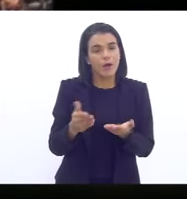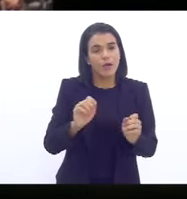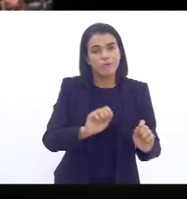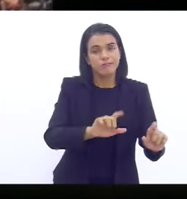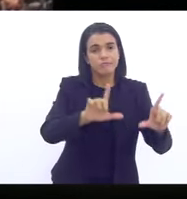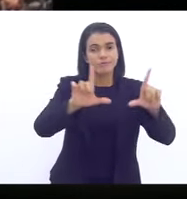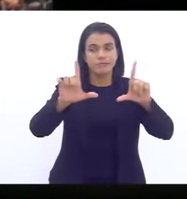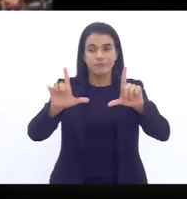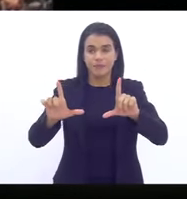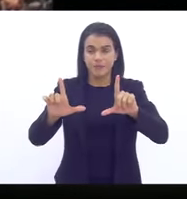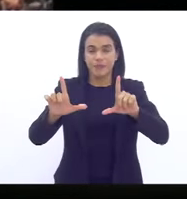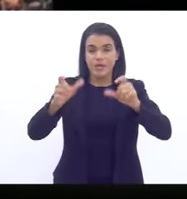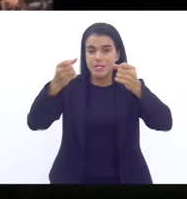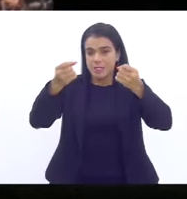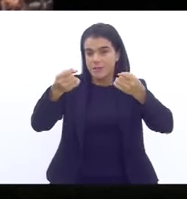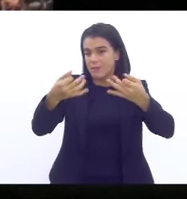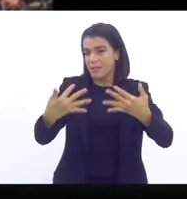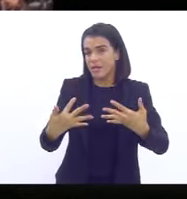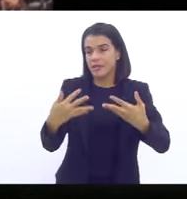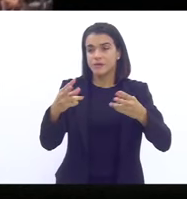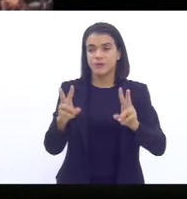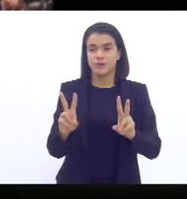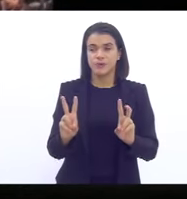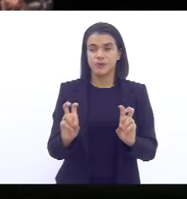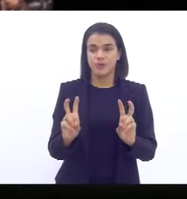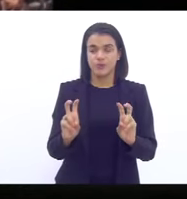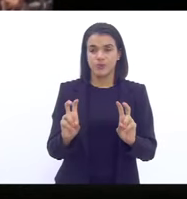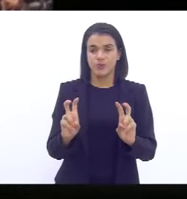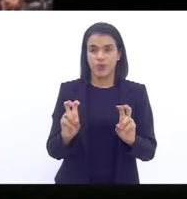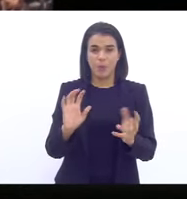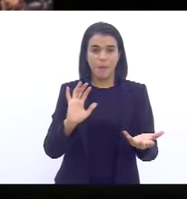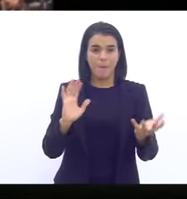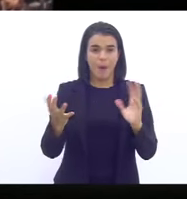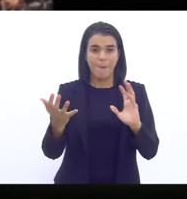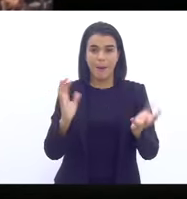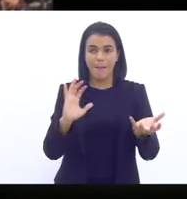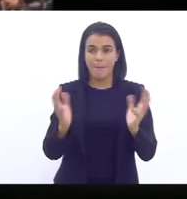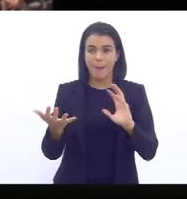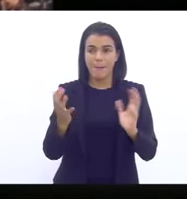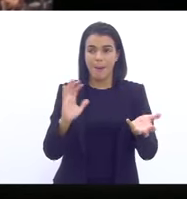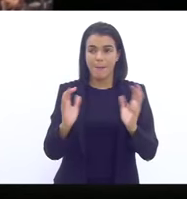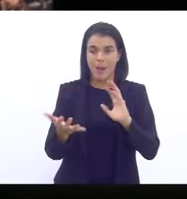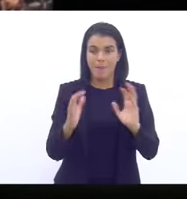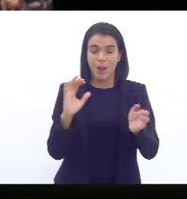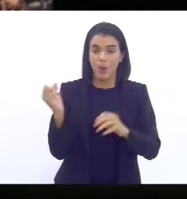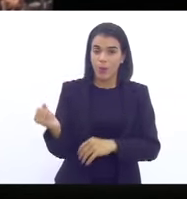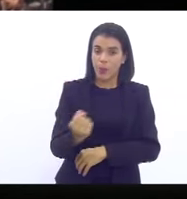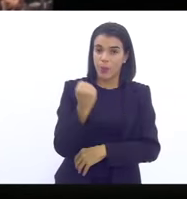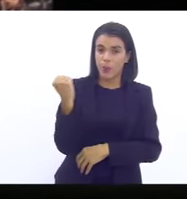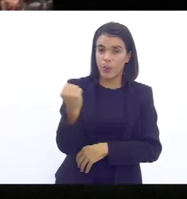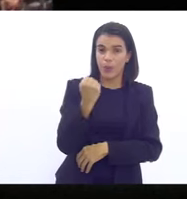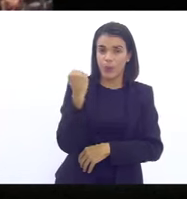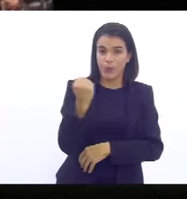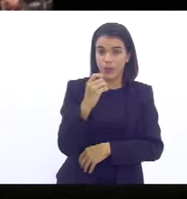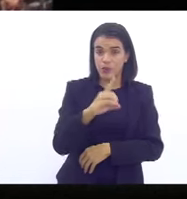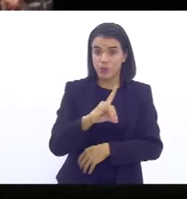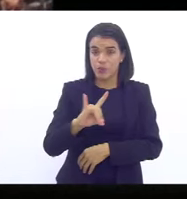Passo agora a apresentar esclarecimentos a respeito dos eventos climáticos severos que tivemos